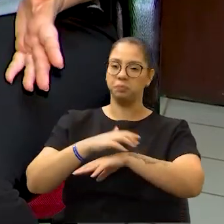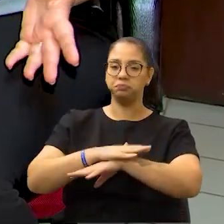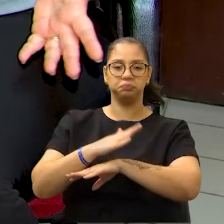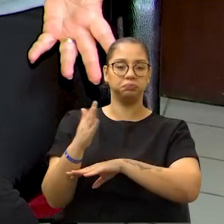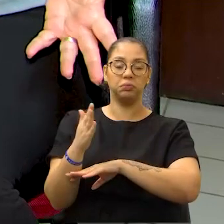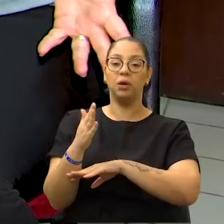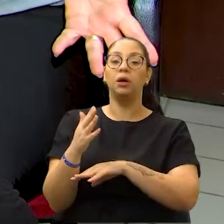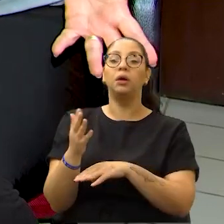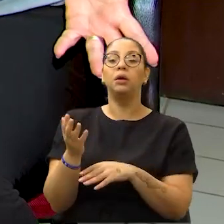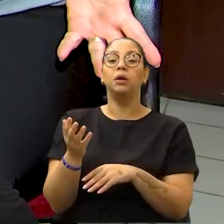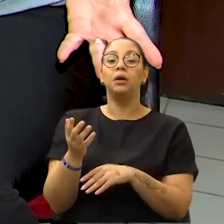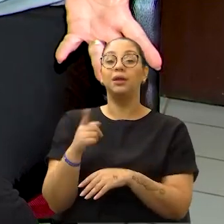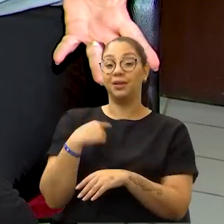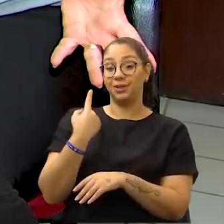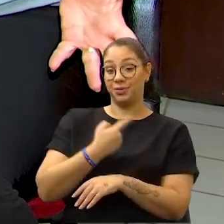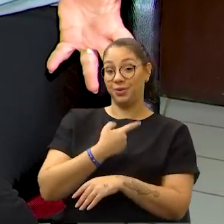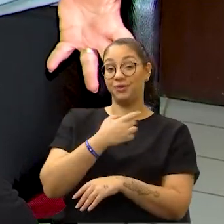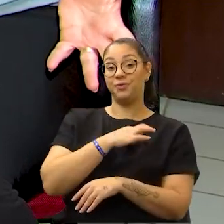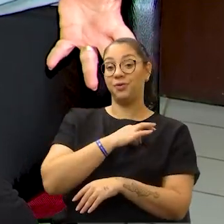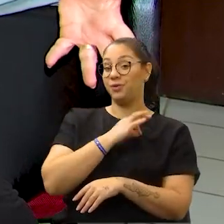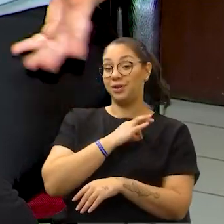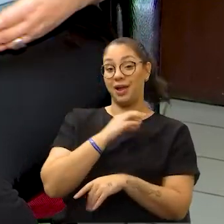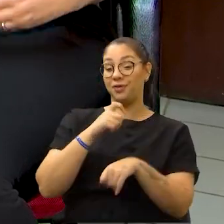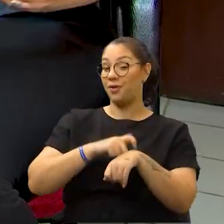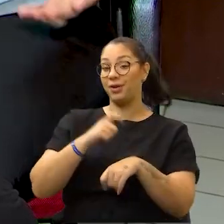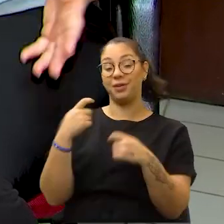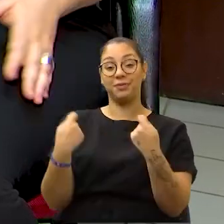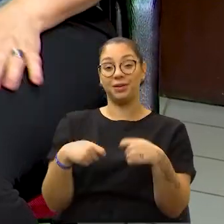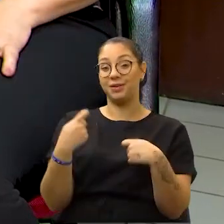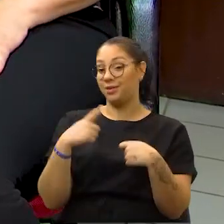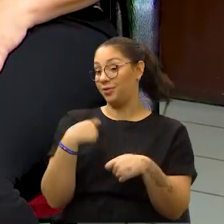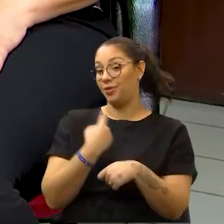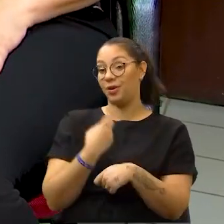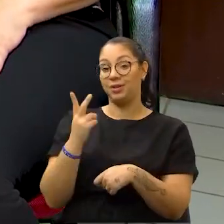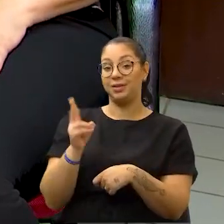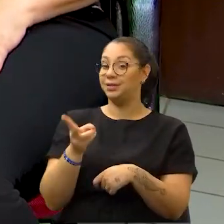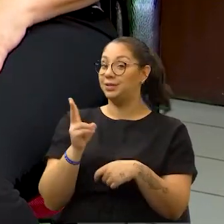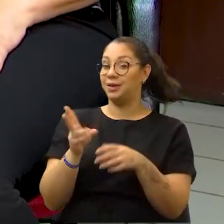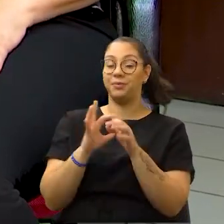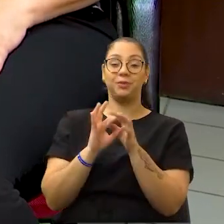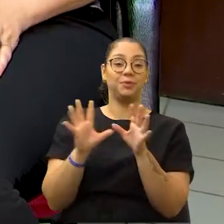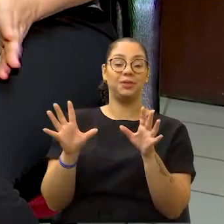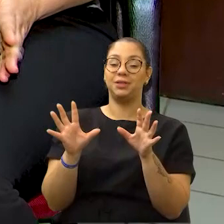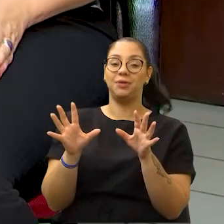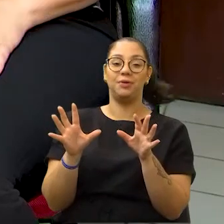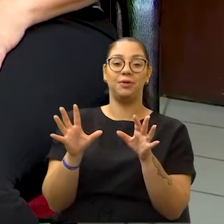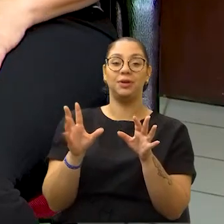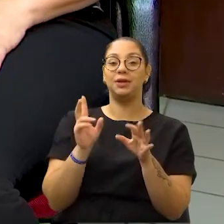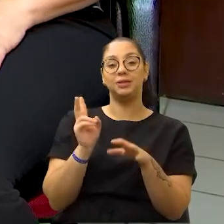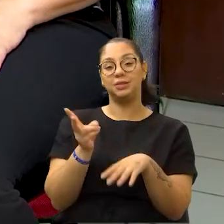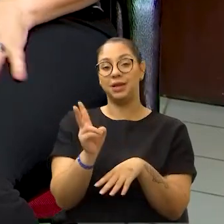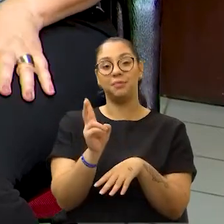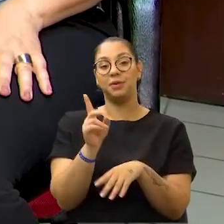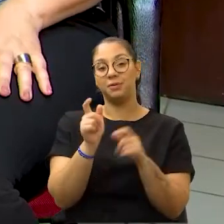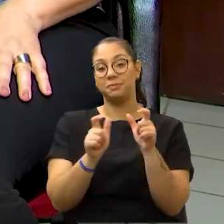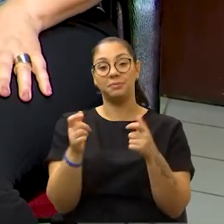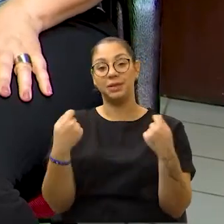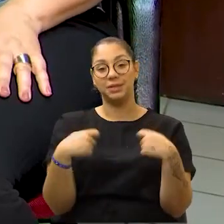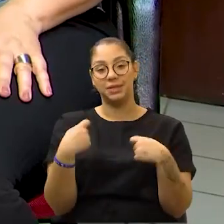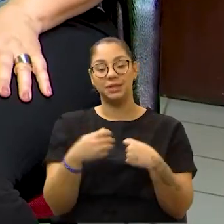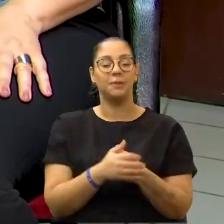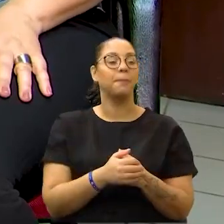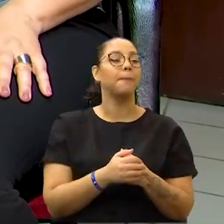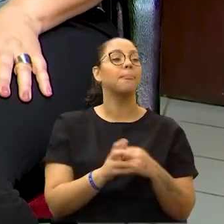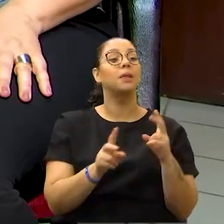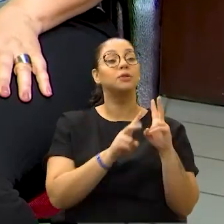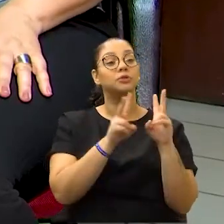gente que é voluntário trabalha quando é necessário, né? A gente está aqui sempre à disposição e quando precisa.